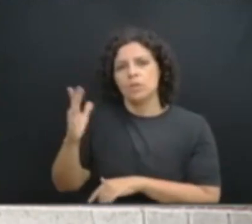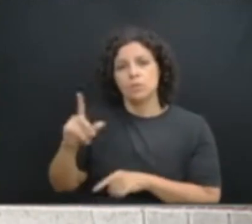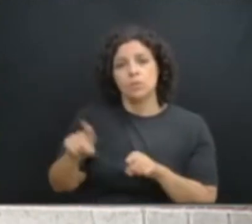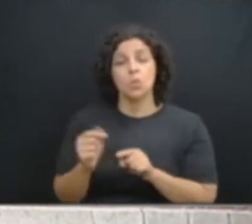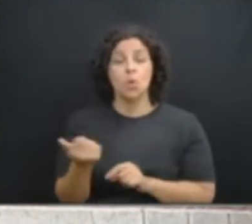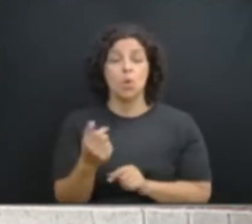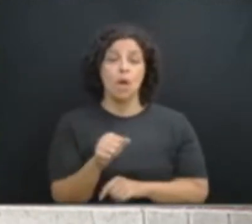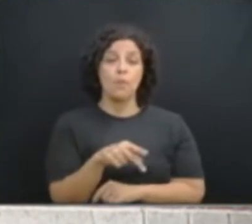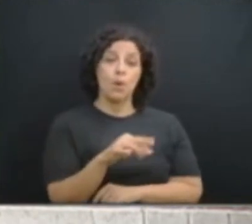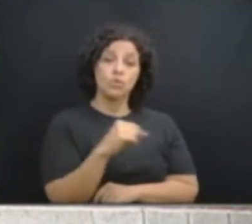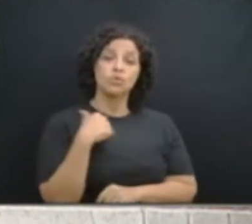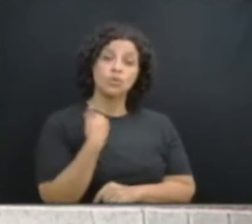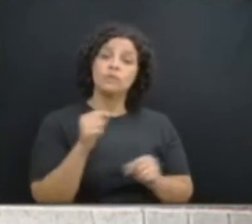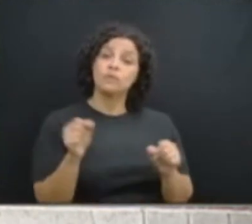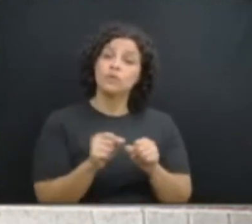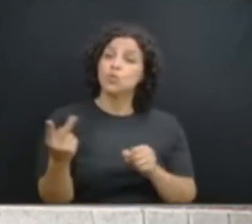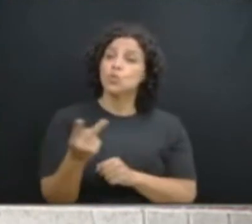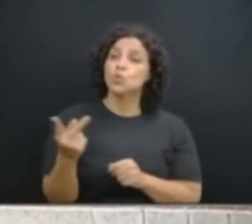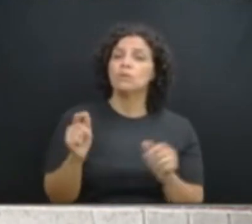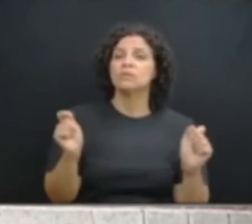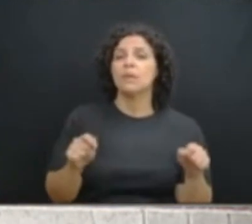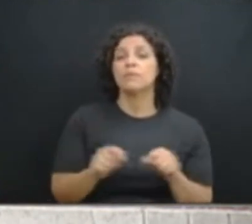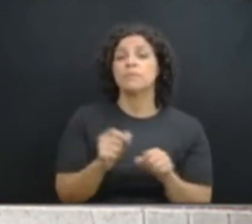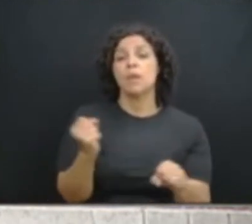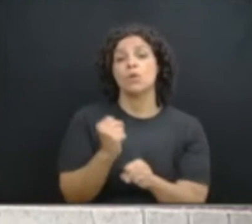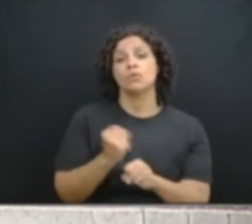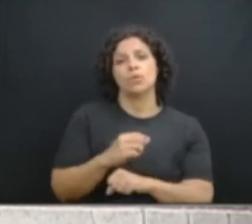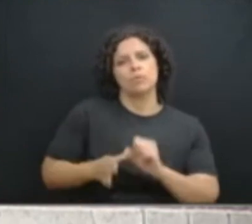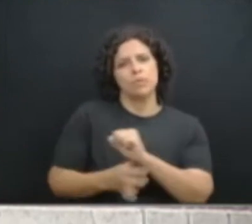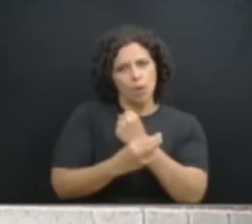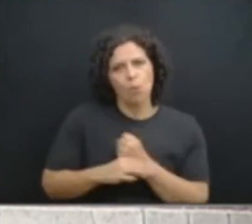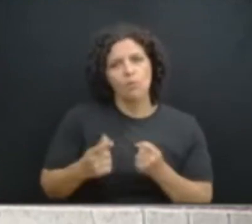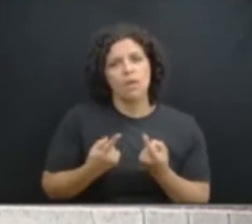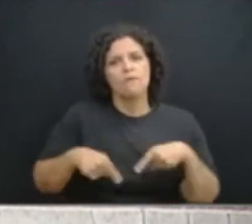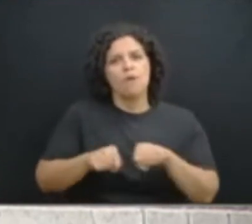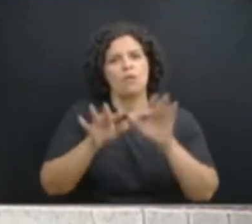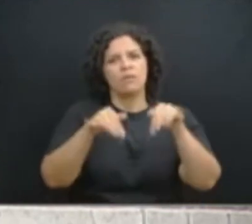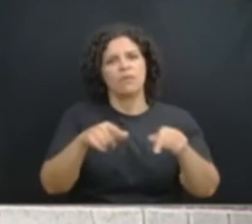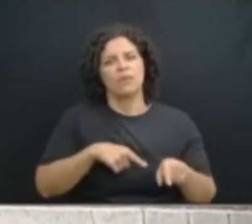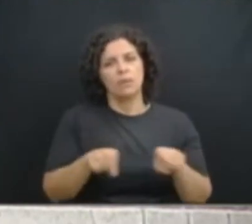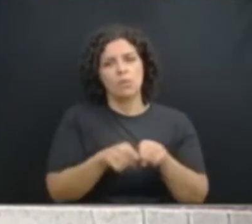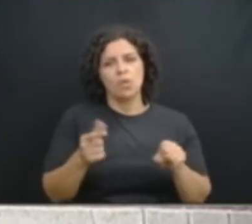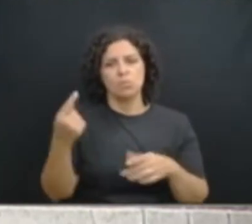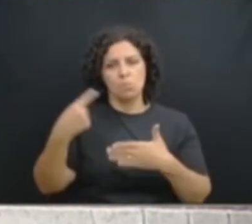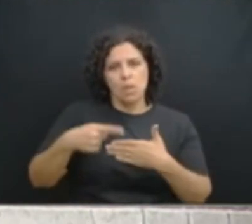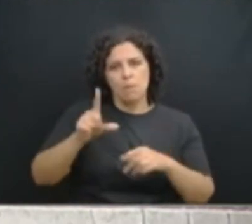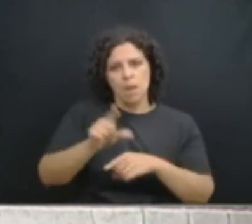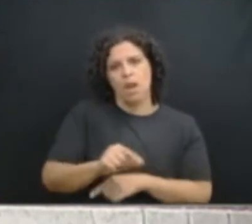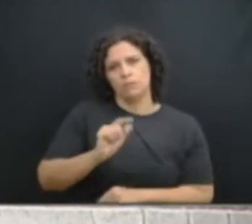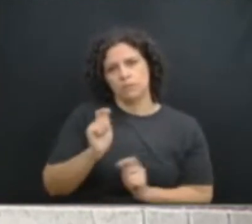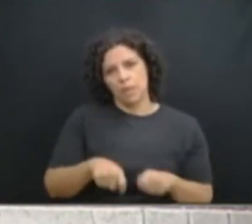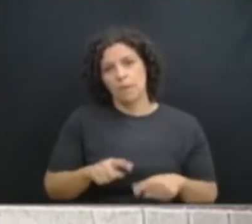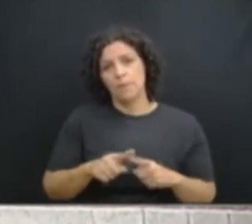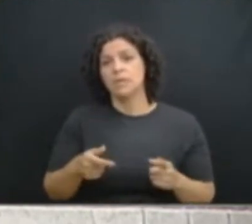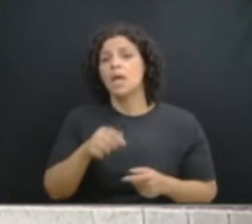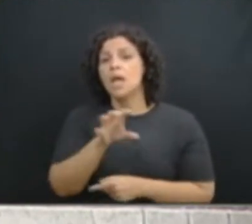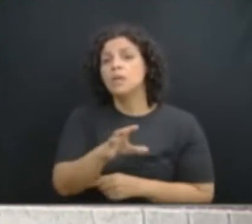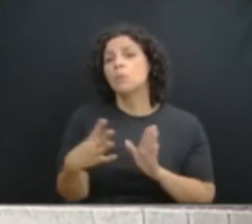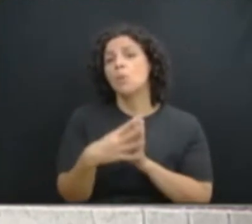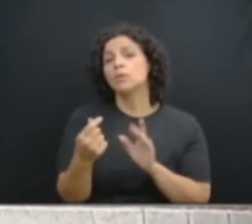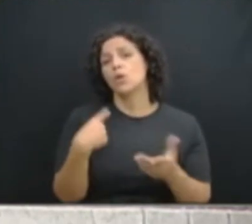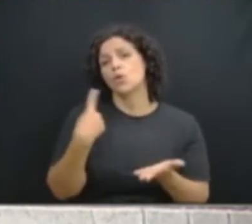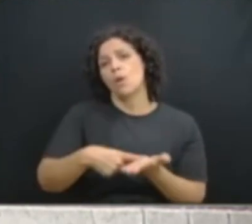ou o aporte, que ambos fiquem só para as obras e que seja devolvido ao final. Teremos um pedágio mais barato. E é esse o